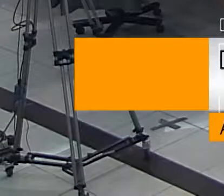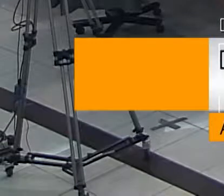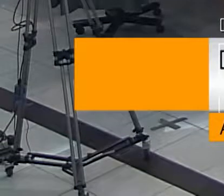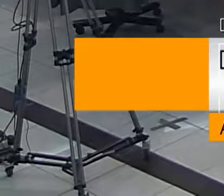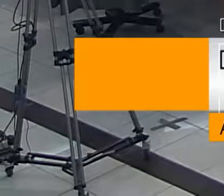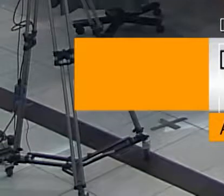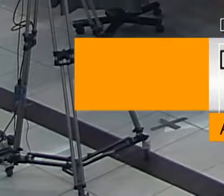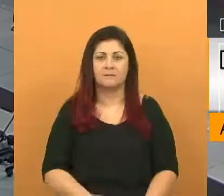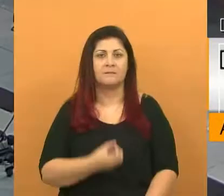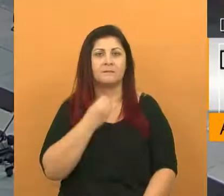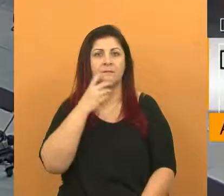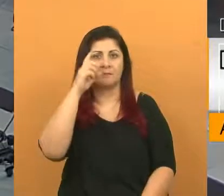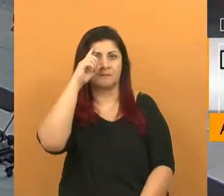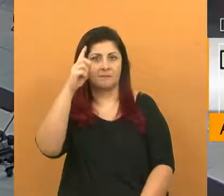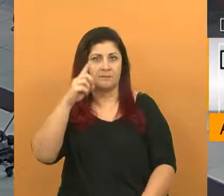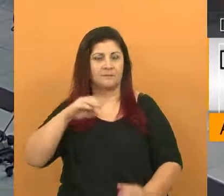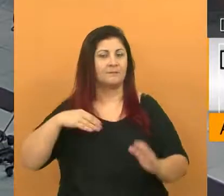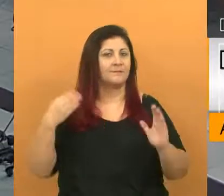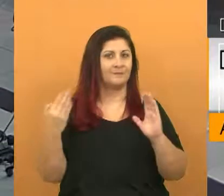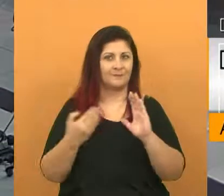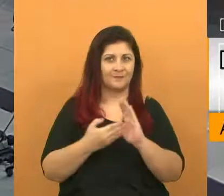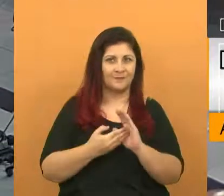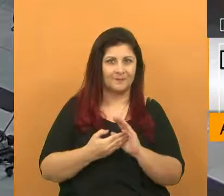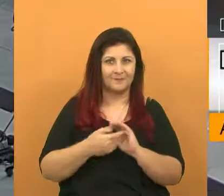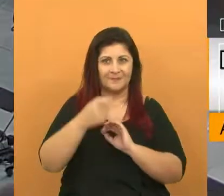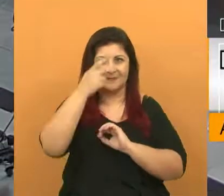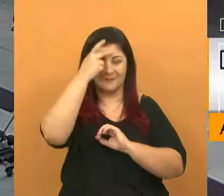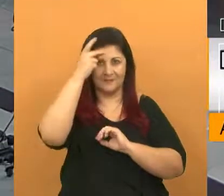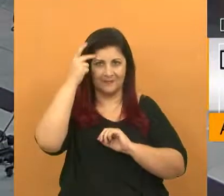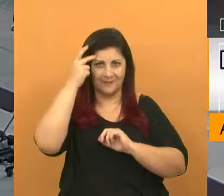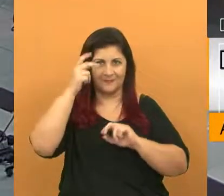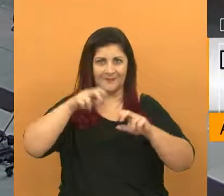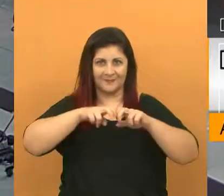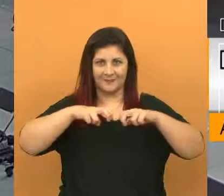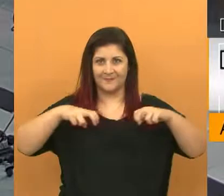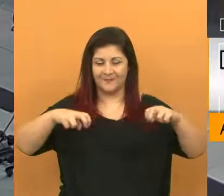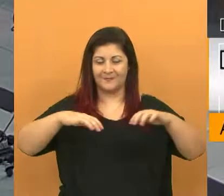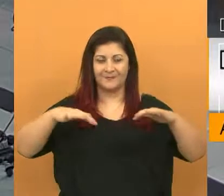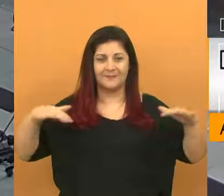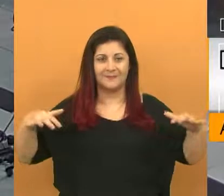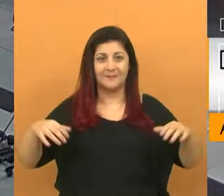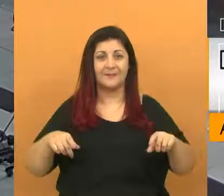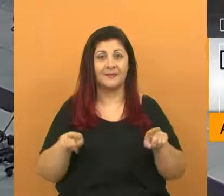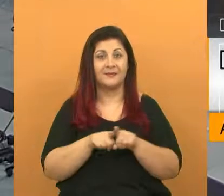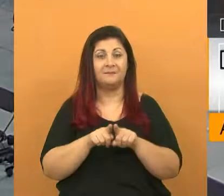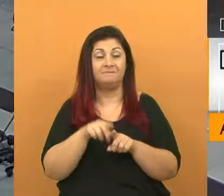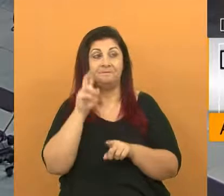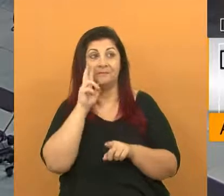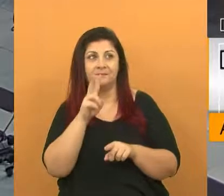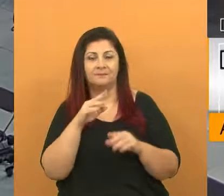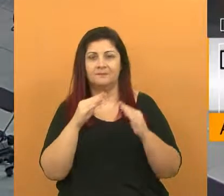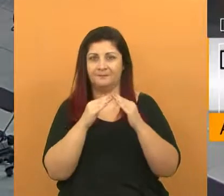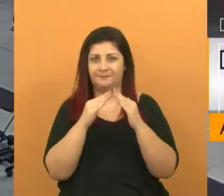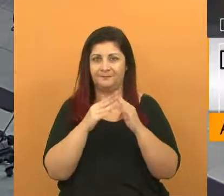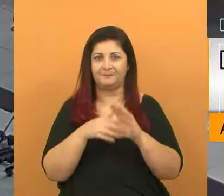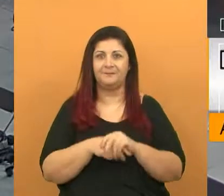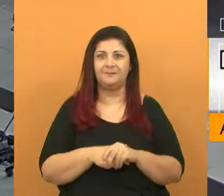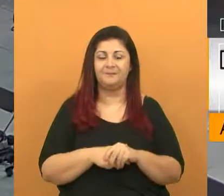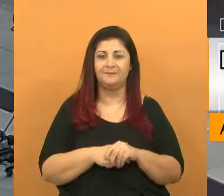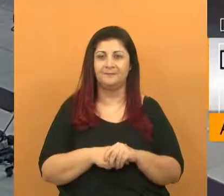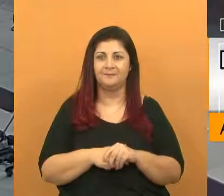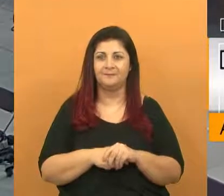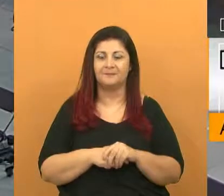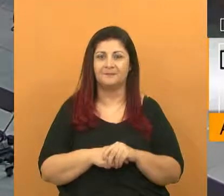bom dia a todos está na galeria está assistindo em casa também pessoal da lagoa azul